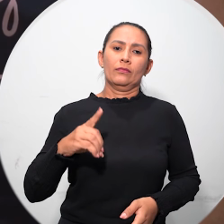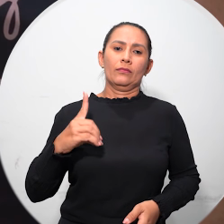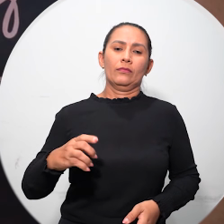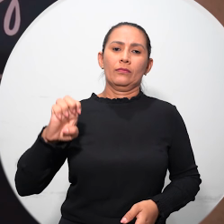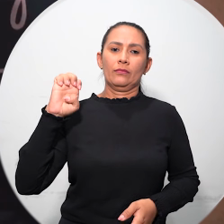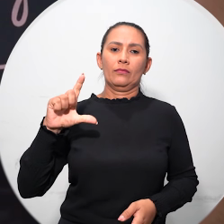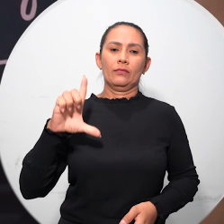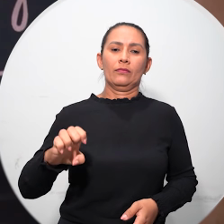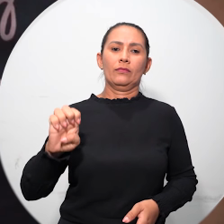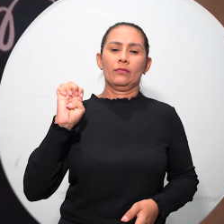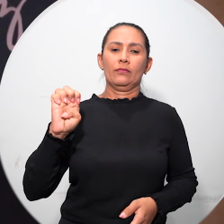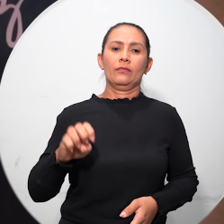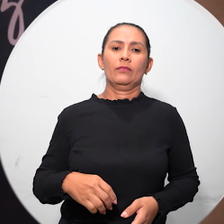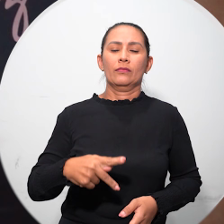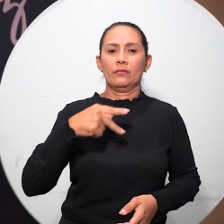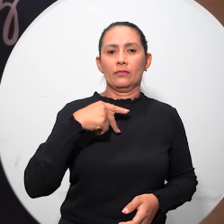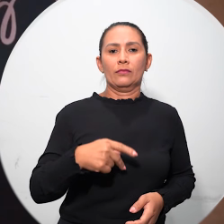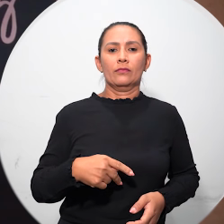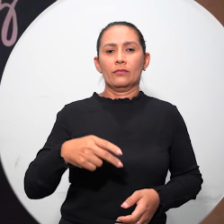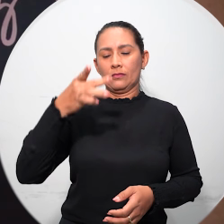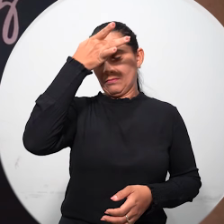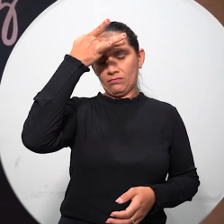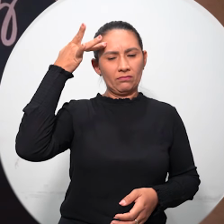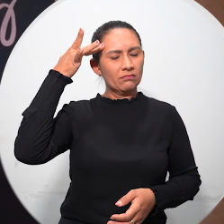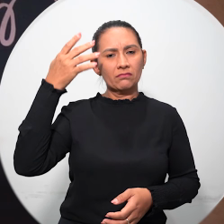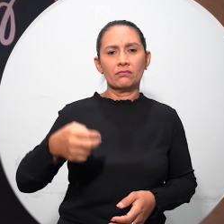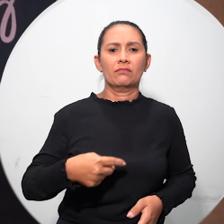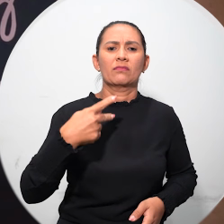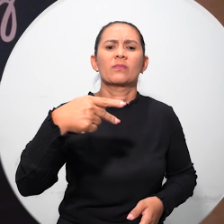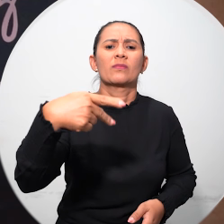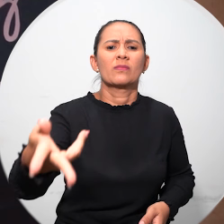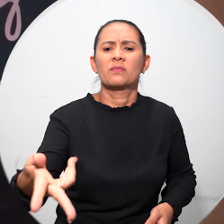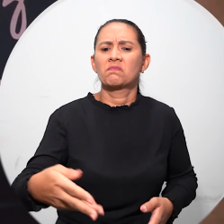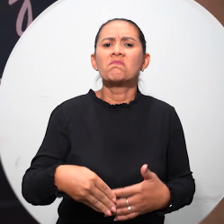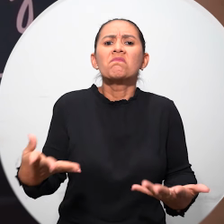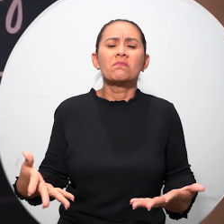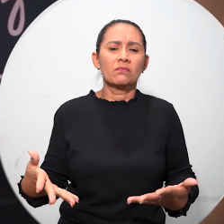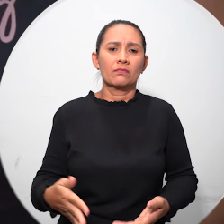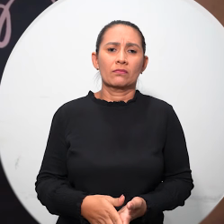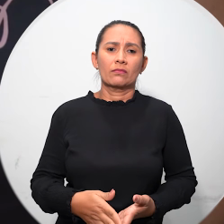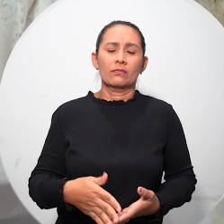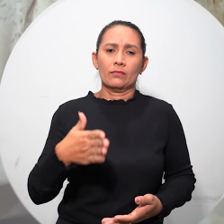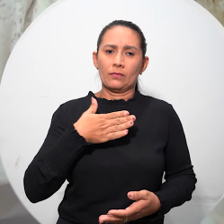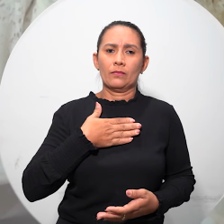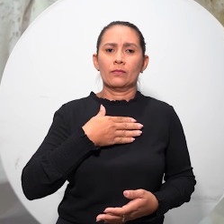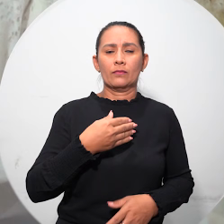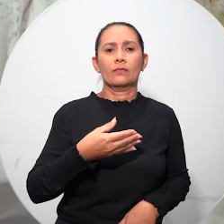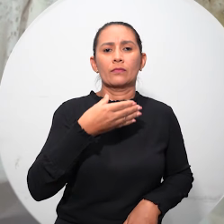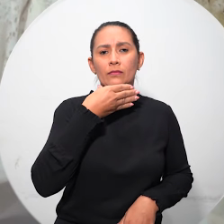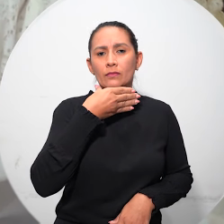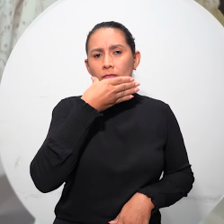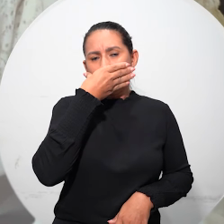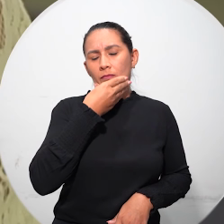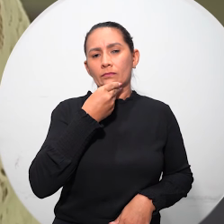meu pai, que conheceu a vida dele, a história dele, não é isso? E pra mim é muito emocionante. O meu primeiro namorado foi